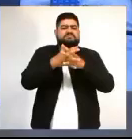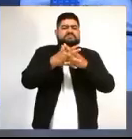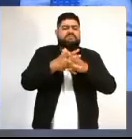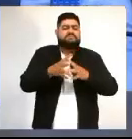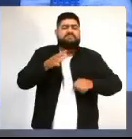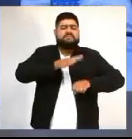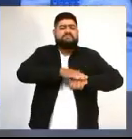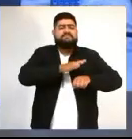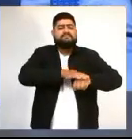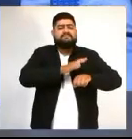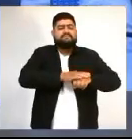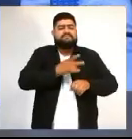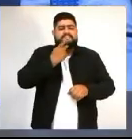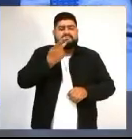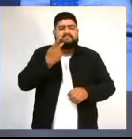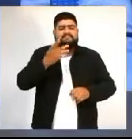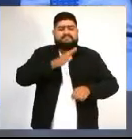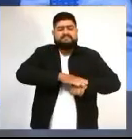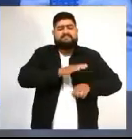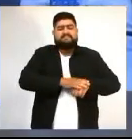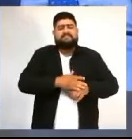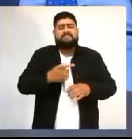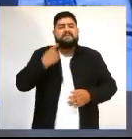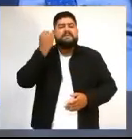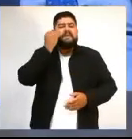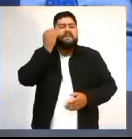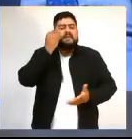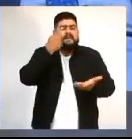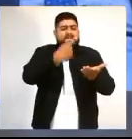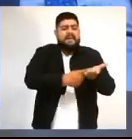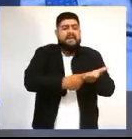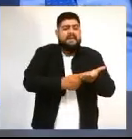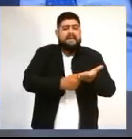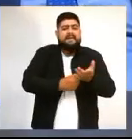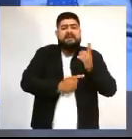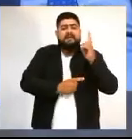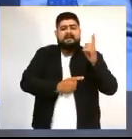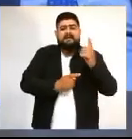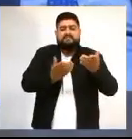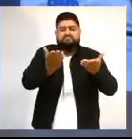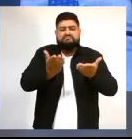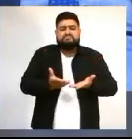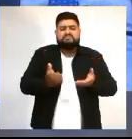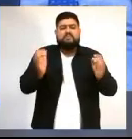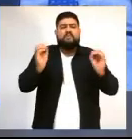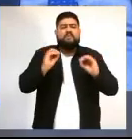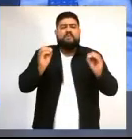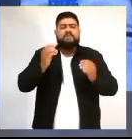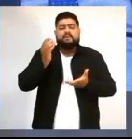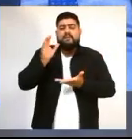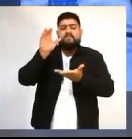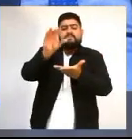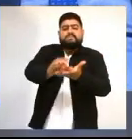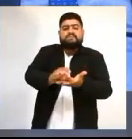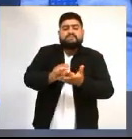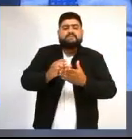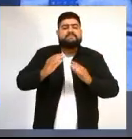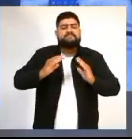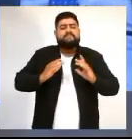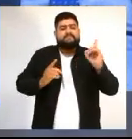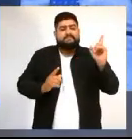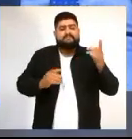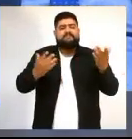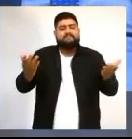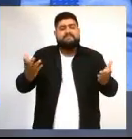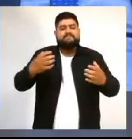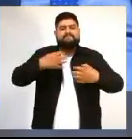com propriedade, que eu tentei marcar com ele e ele não me recebeu para me levar recurso para a cidade. Então fica aqui